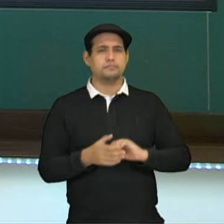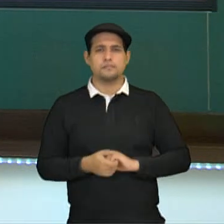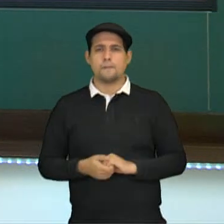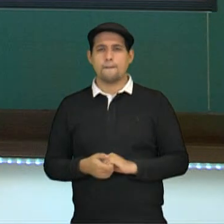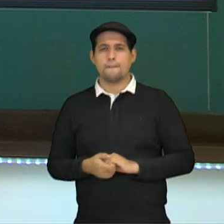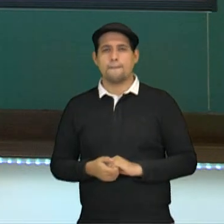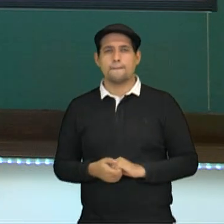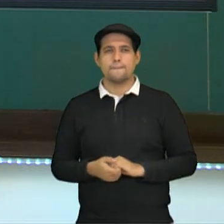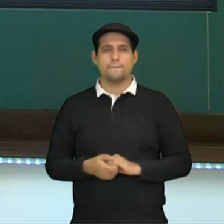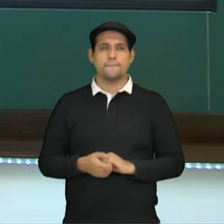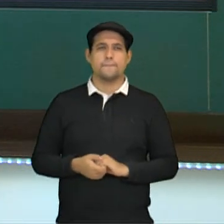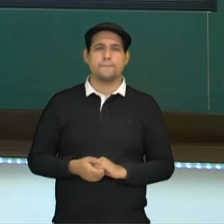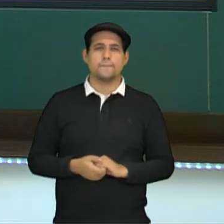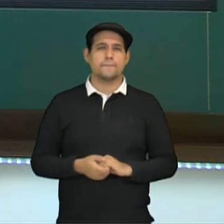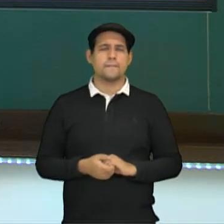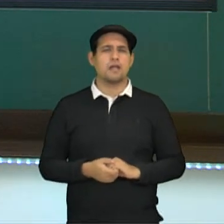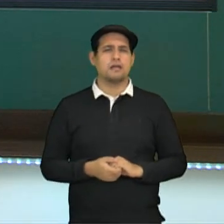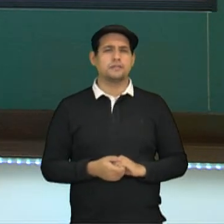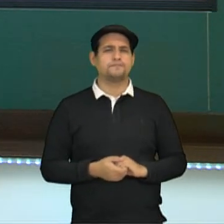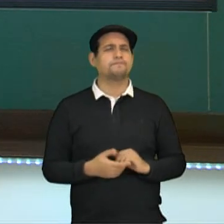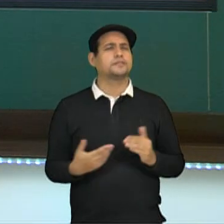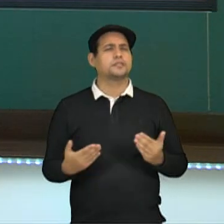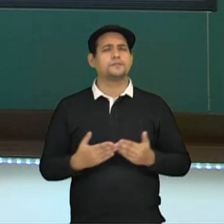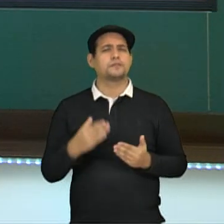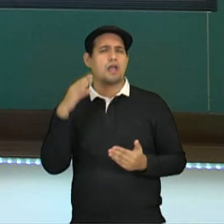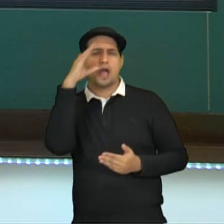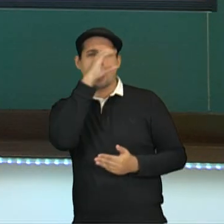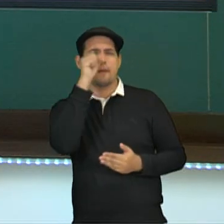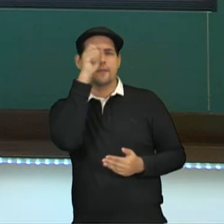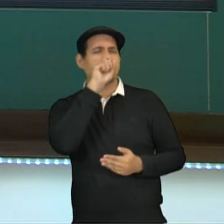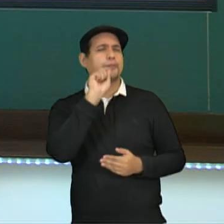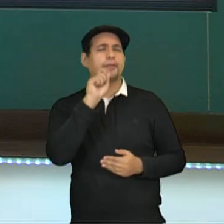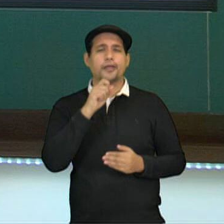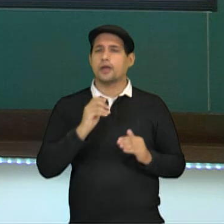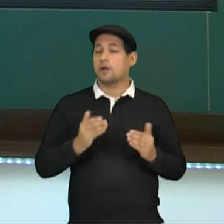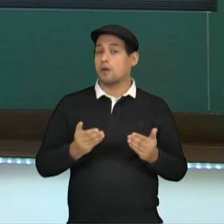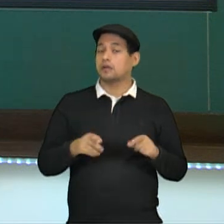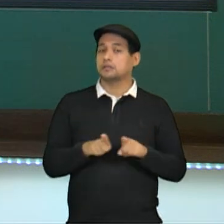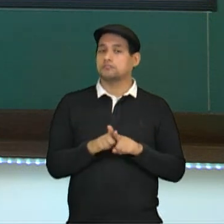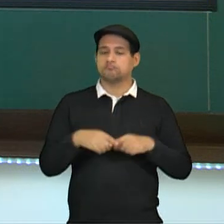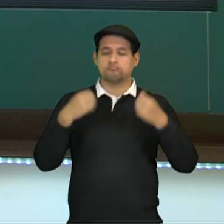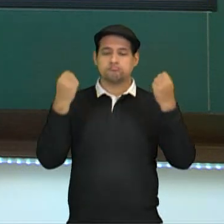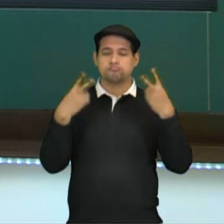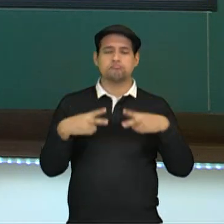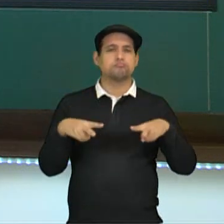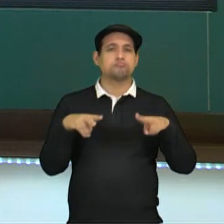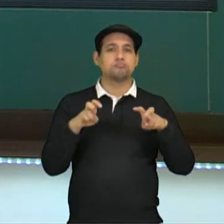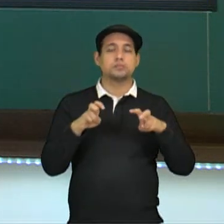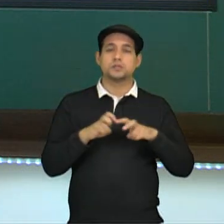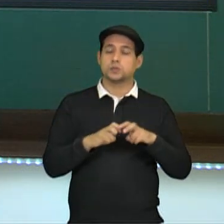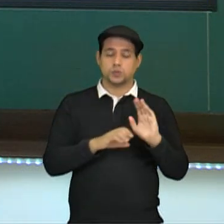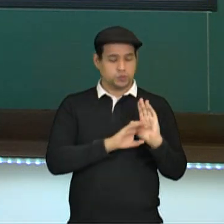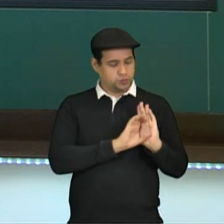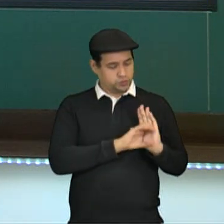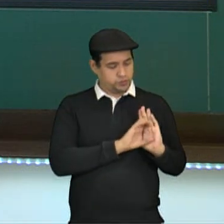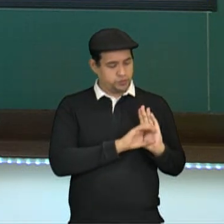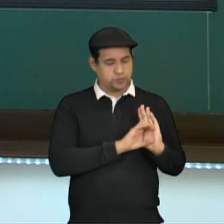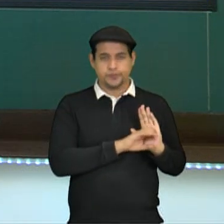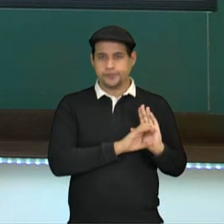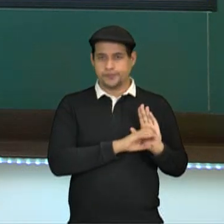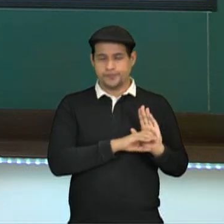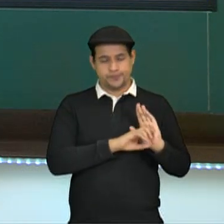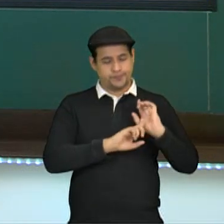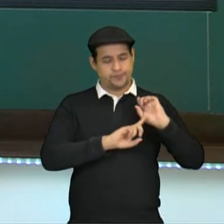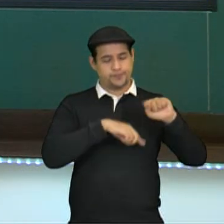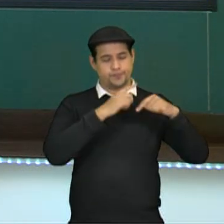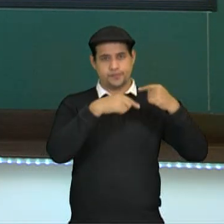beleza? E aí, então, ao longo dessa aula, nós falamos sobre o conceito do